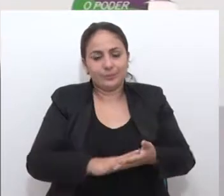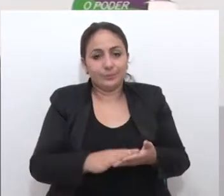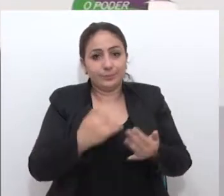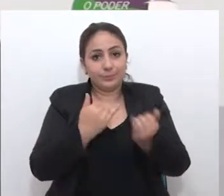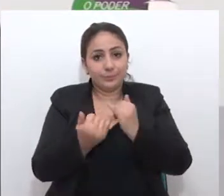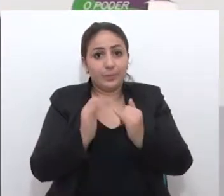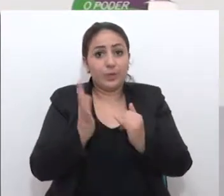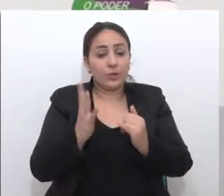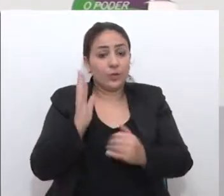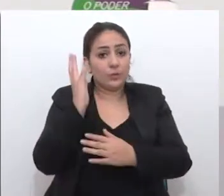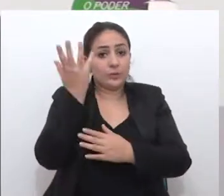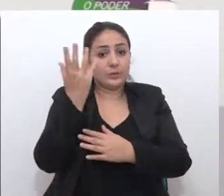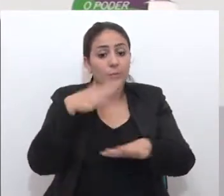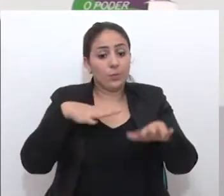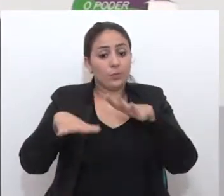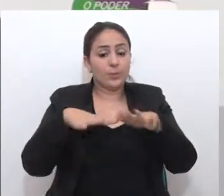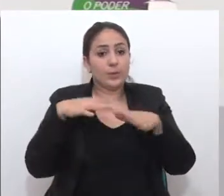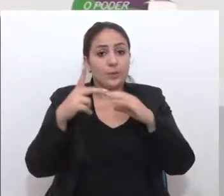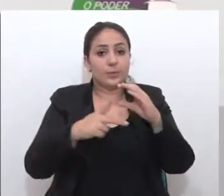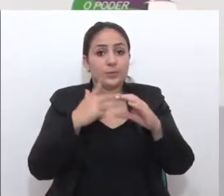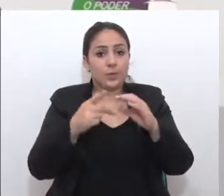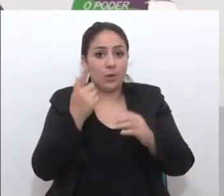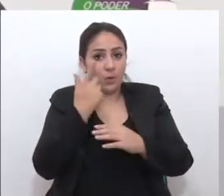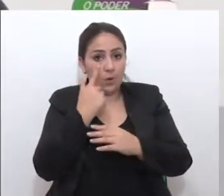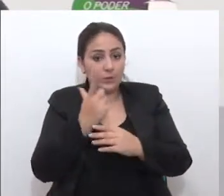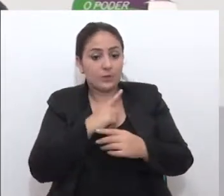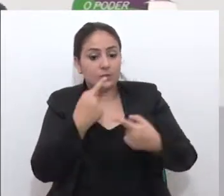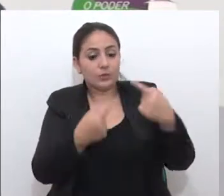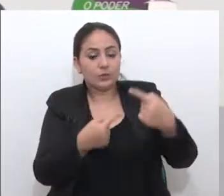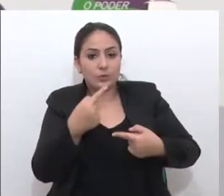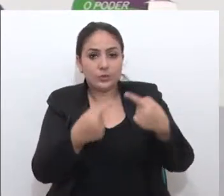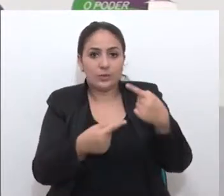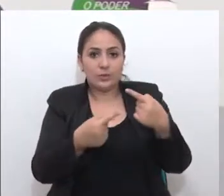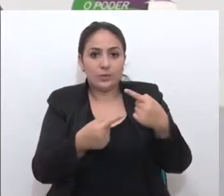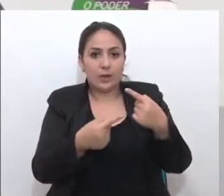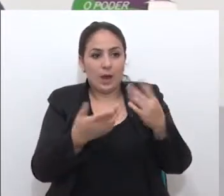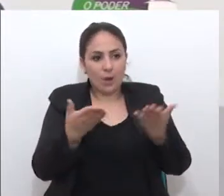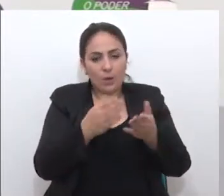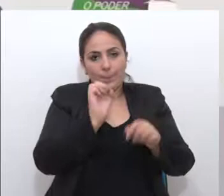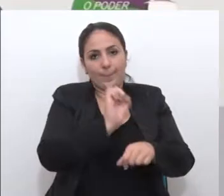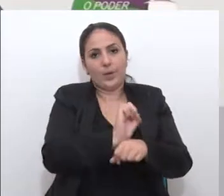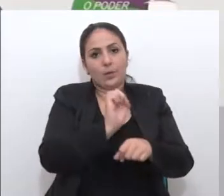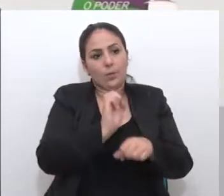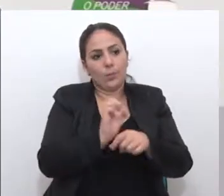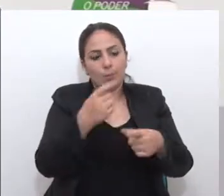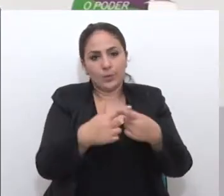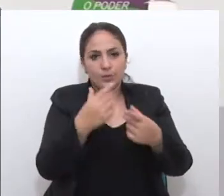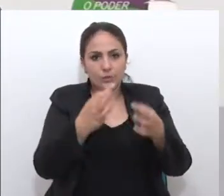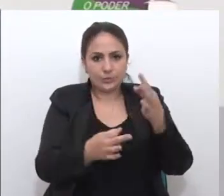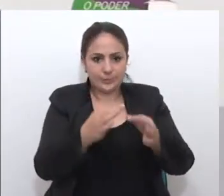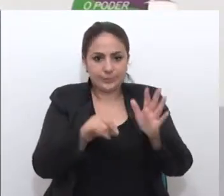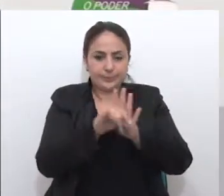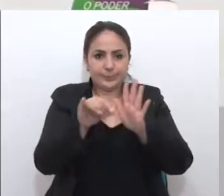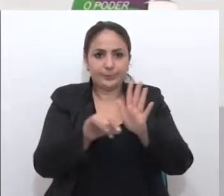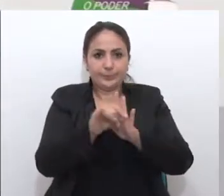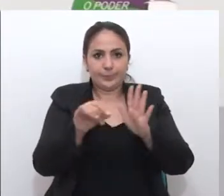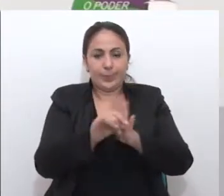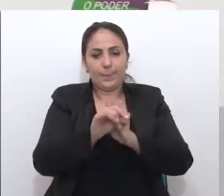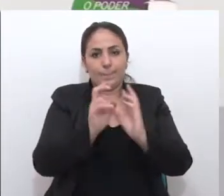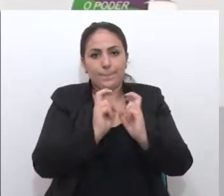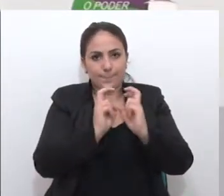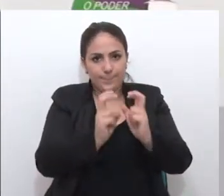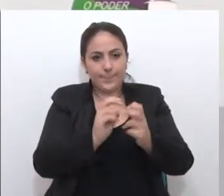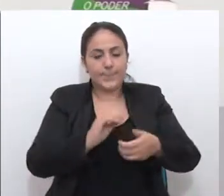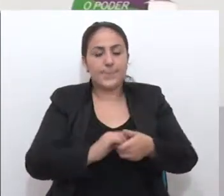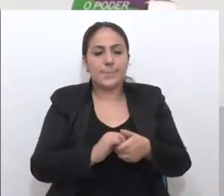já aconteceu, e o movimento aqui da Câmara de Vereadores também, quando se houve a discussão, que agora está parado por uma questão judicial, da